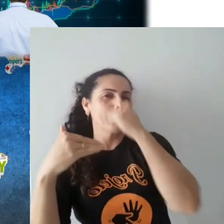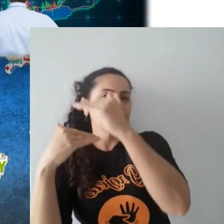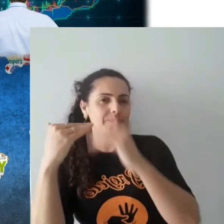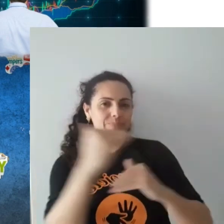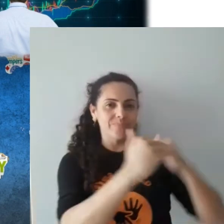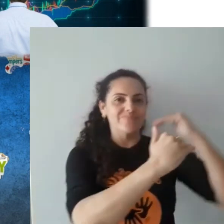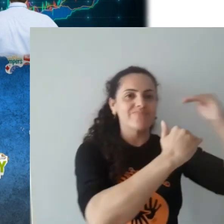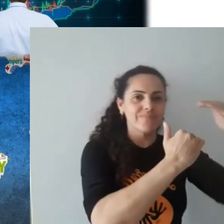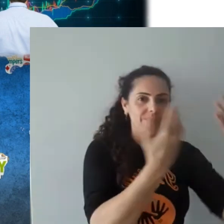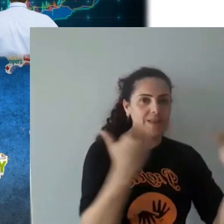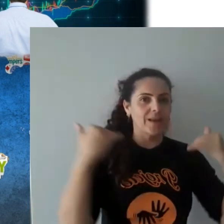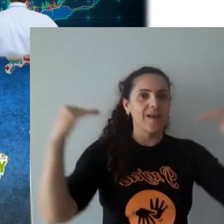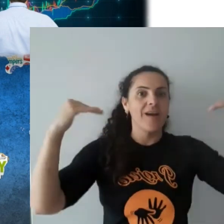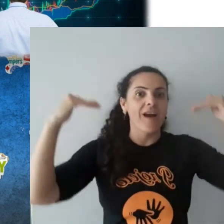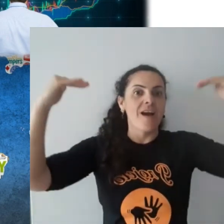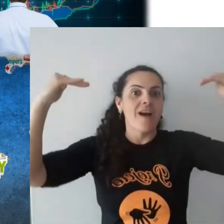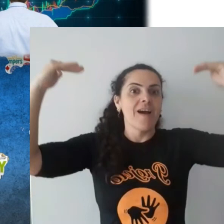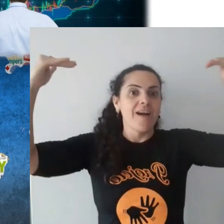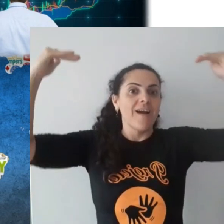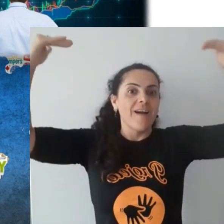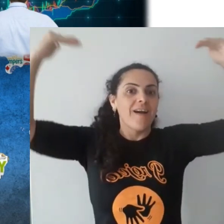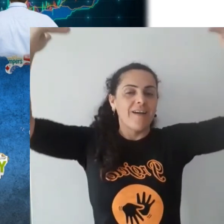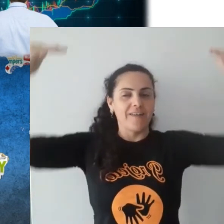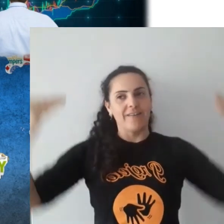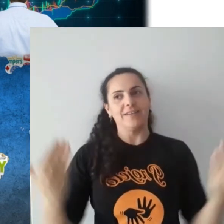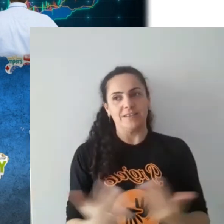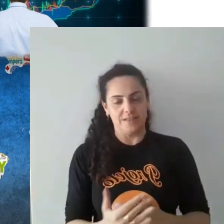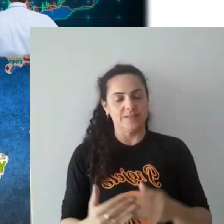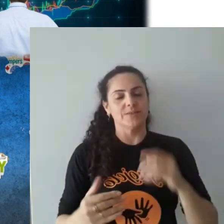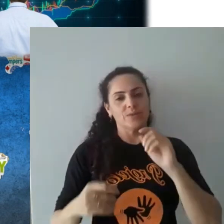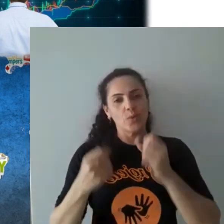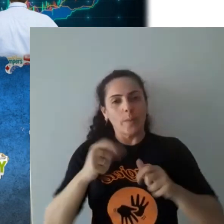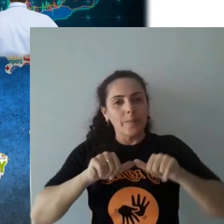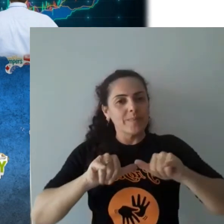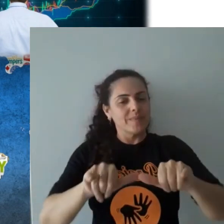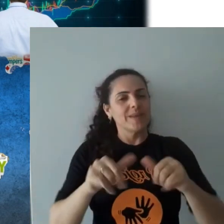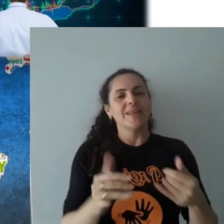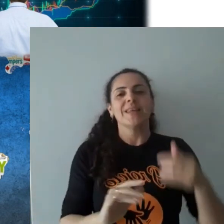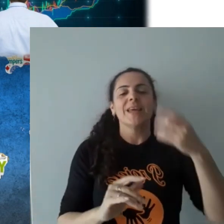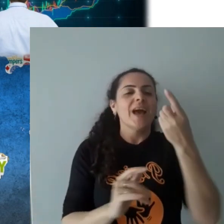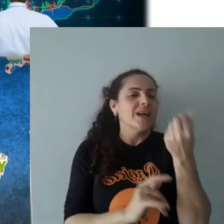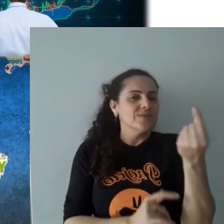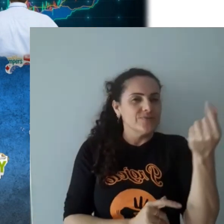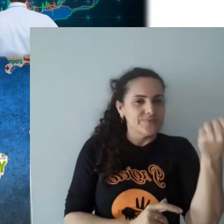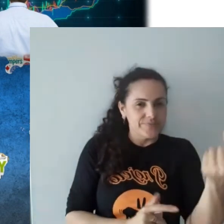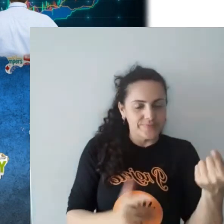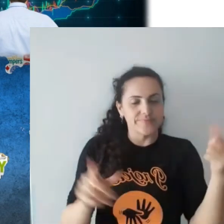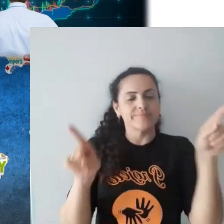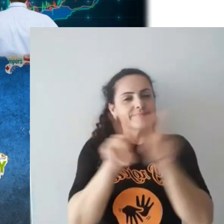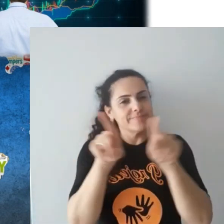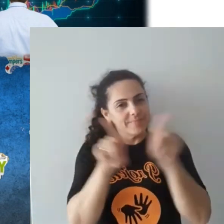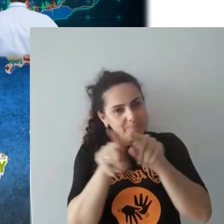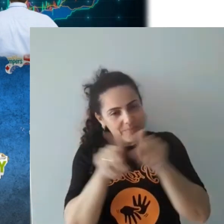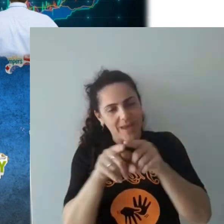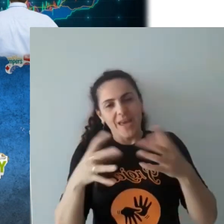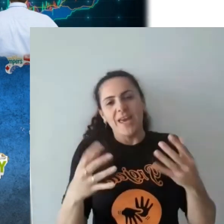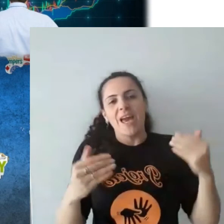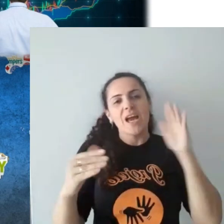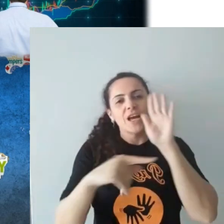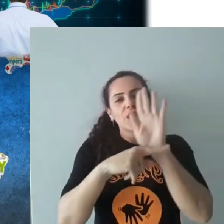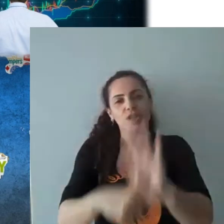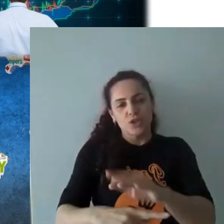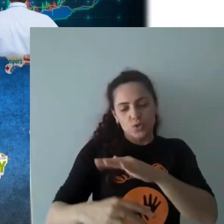também. E muita urbanização pelo mundo, né? Onde a gente tem aí cada vez menos áreas